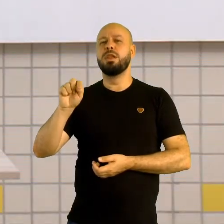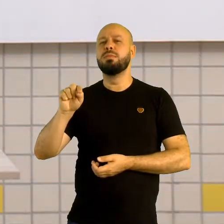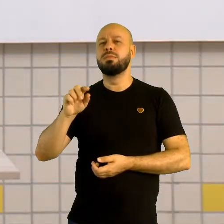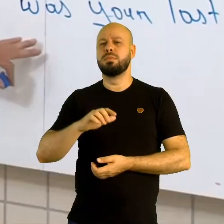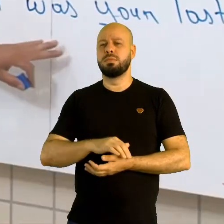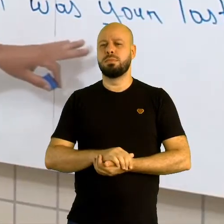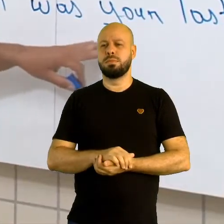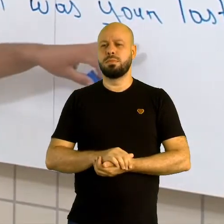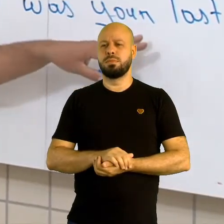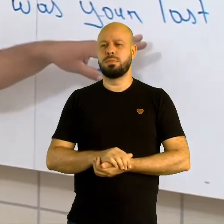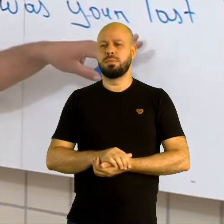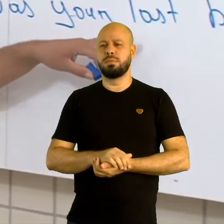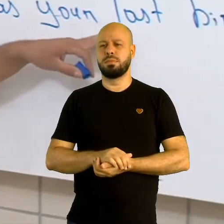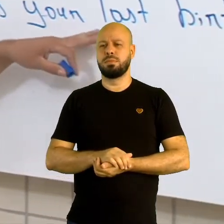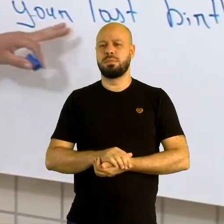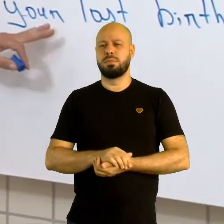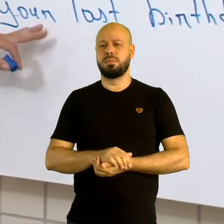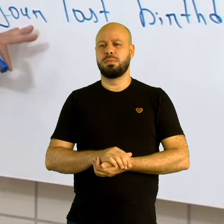When was your